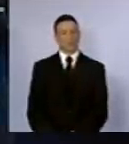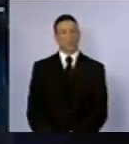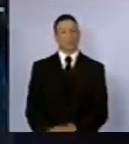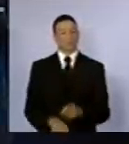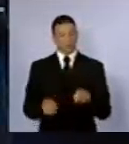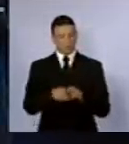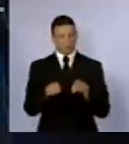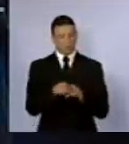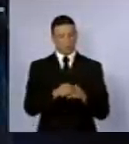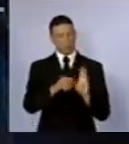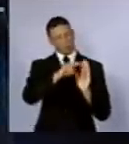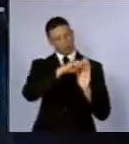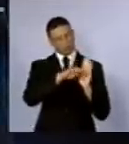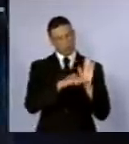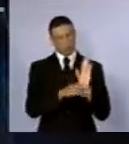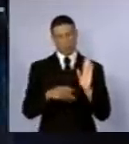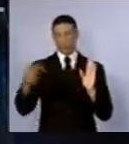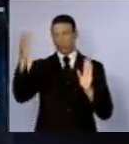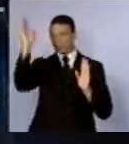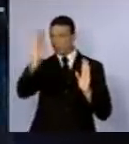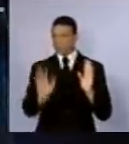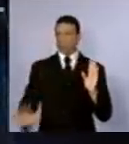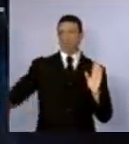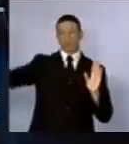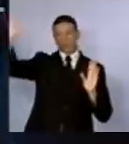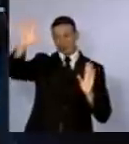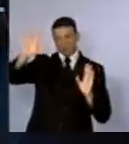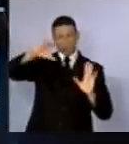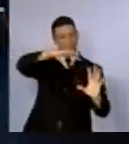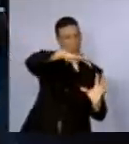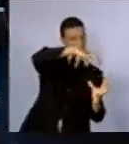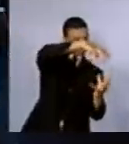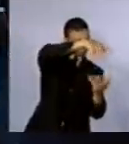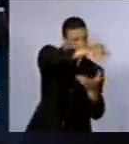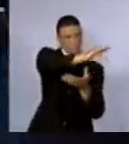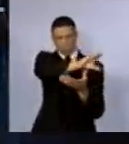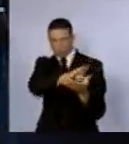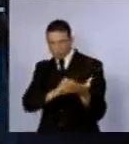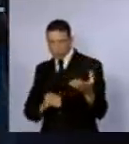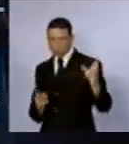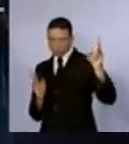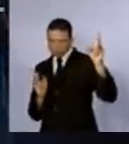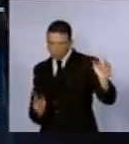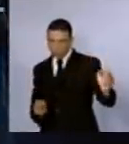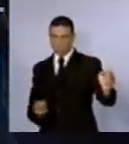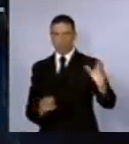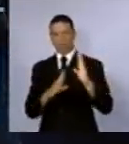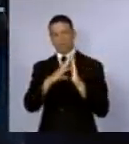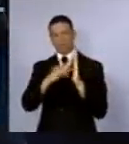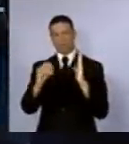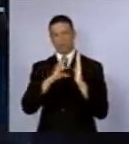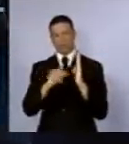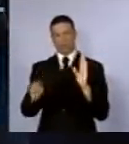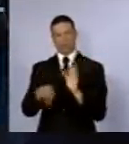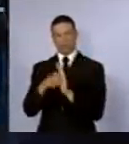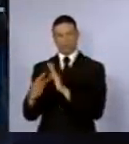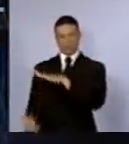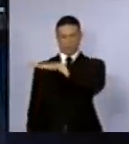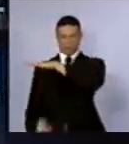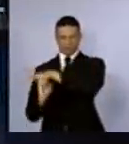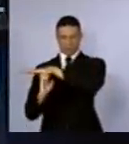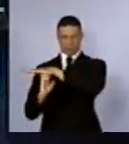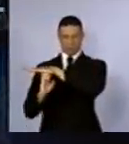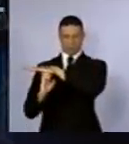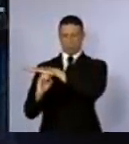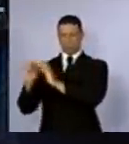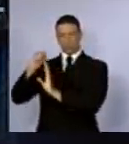seguir as diretrizes internacionais, os padrões internacionais, para nós, é fundamental pelo próprio contexto do modelo do setor elétrico brasileiro,